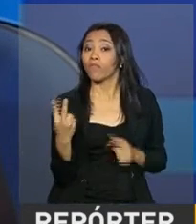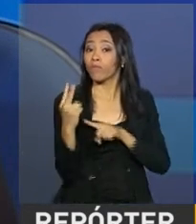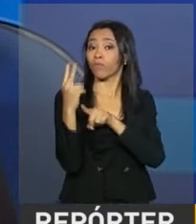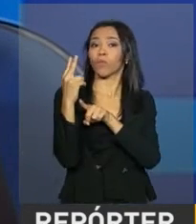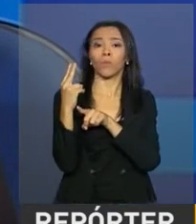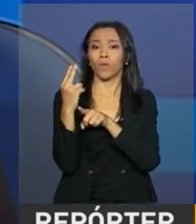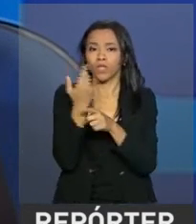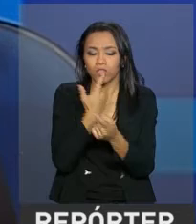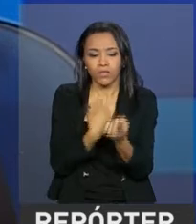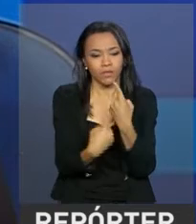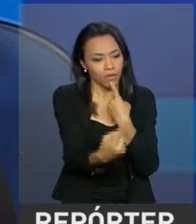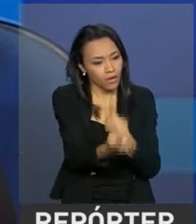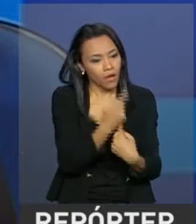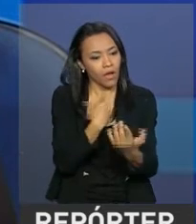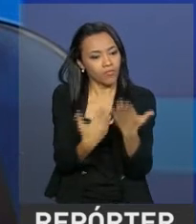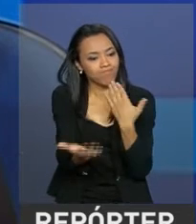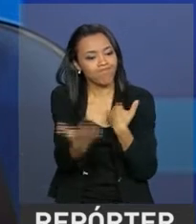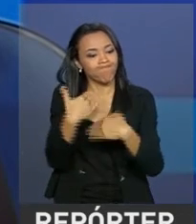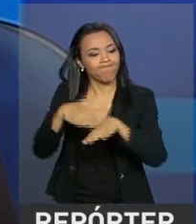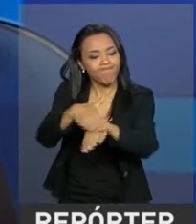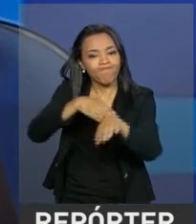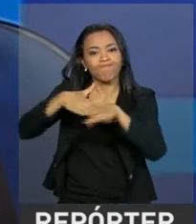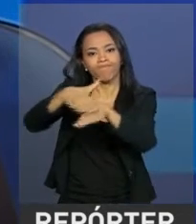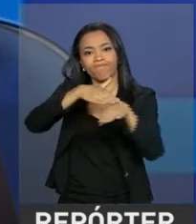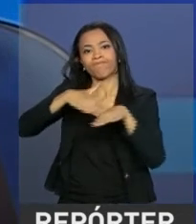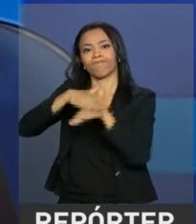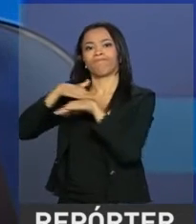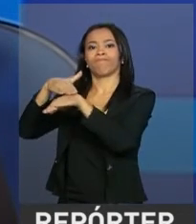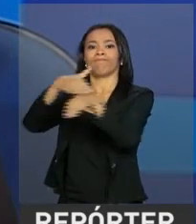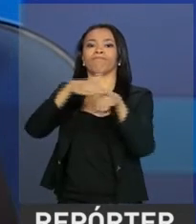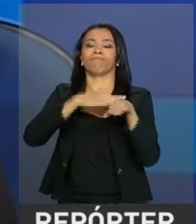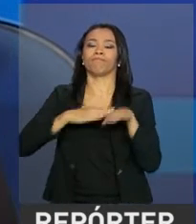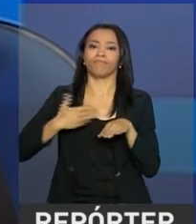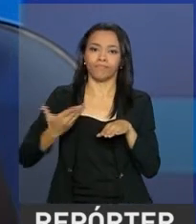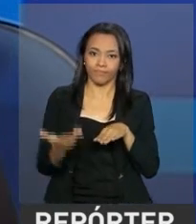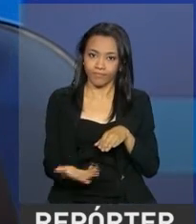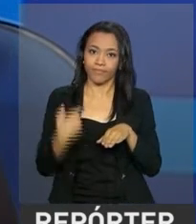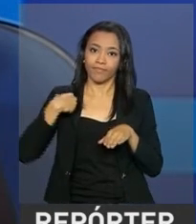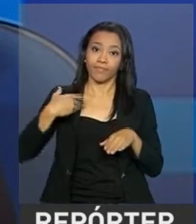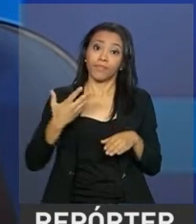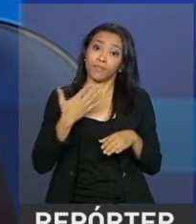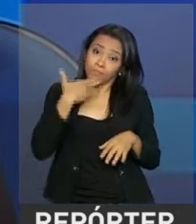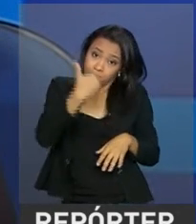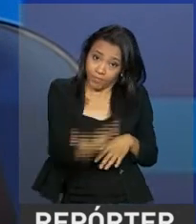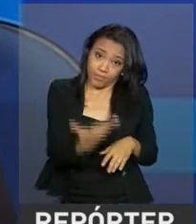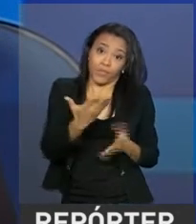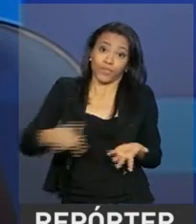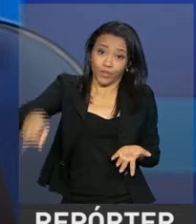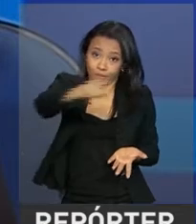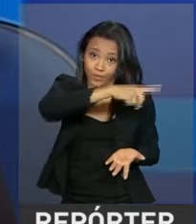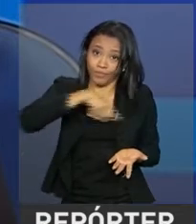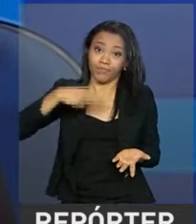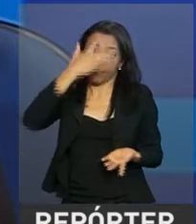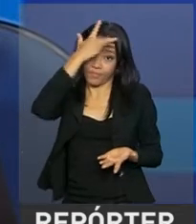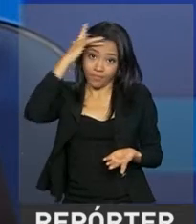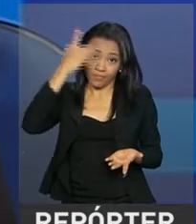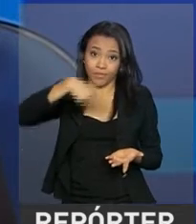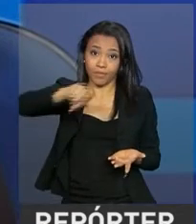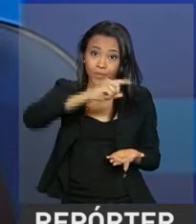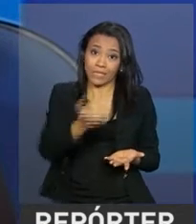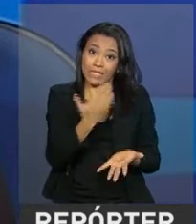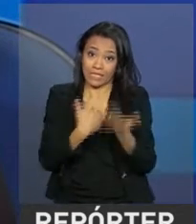como camarão caminho e canal para a viabilização da saída dela se desse impasse